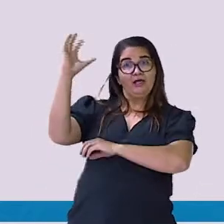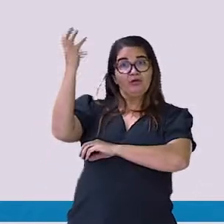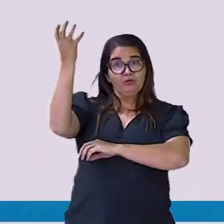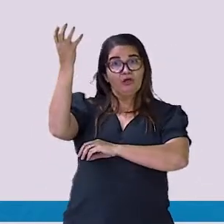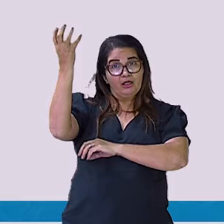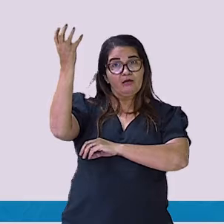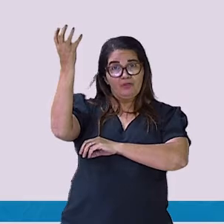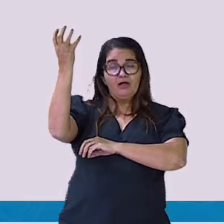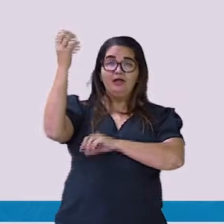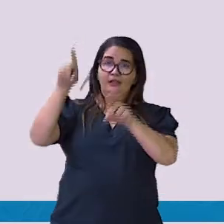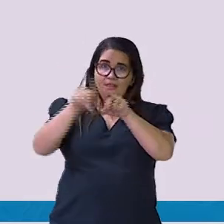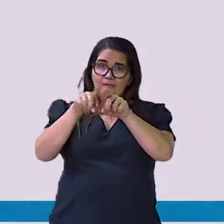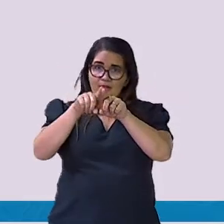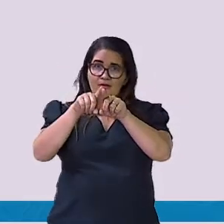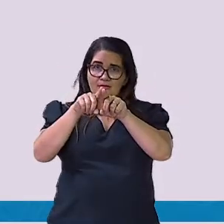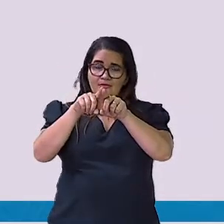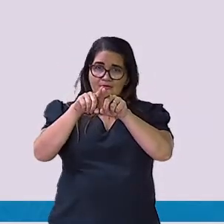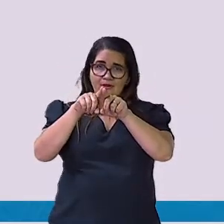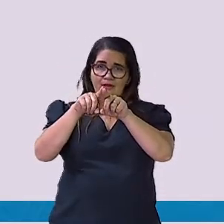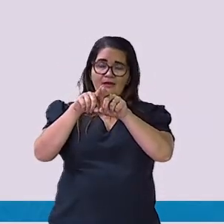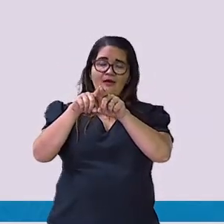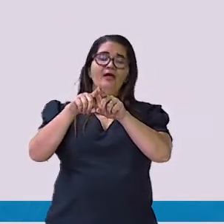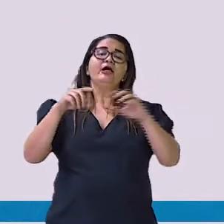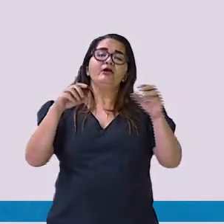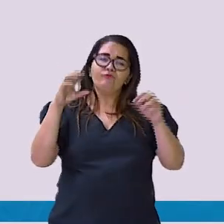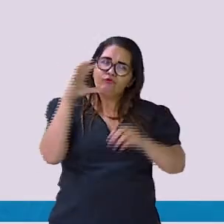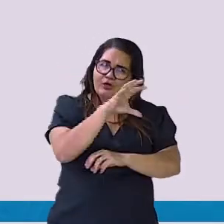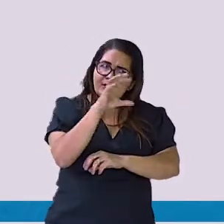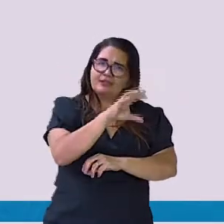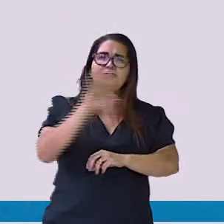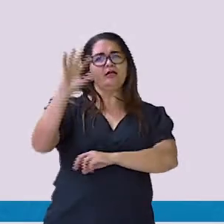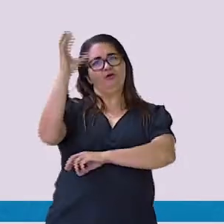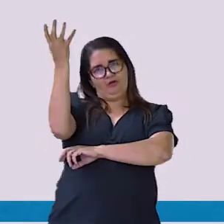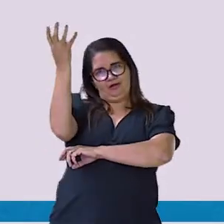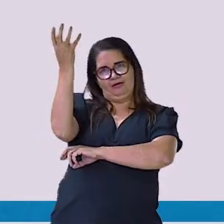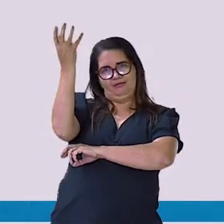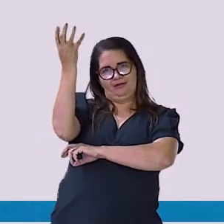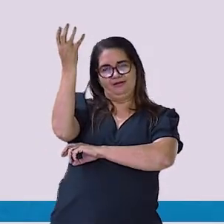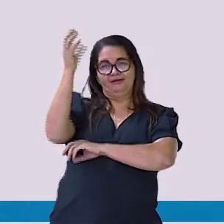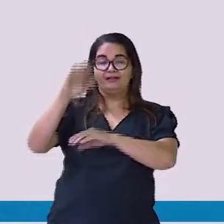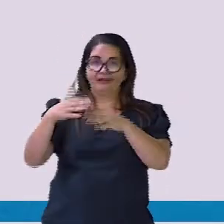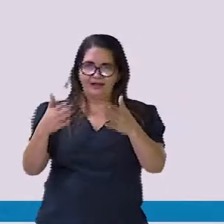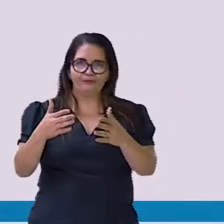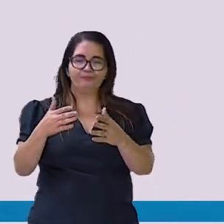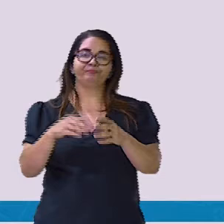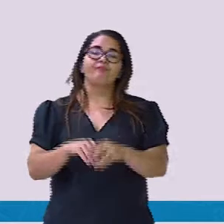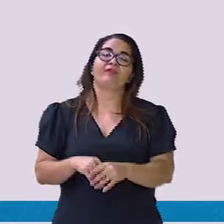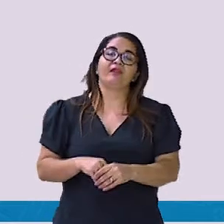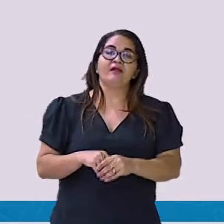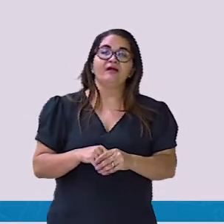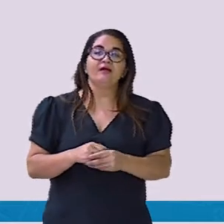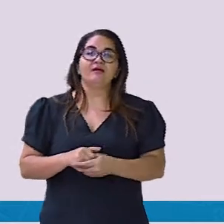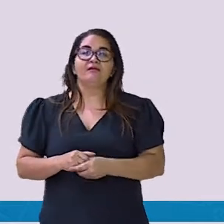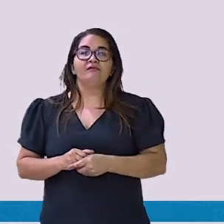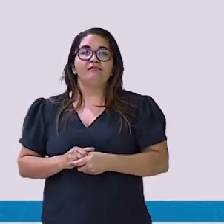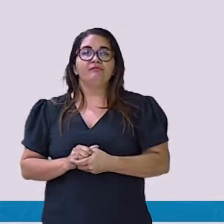oceano. Mas não significa dizer que está sendo banhado pelo mar Mediterrâneo, não.